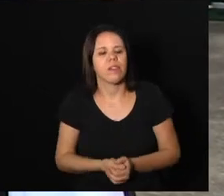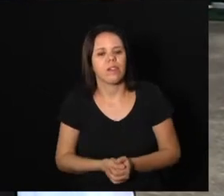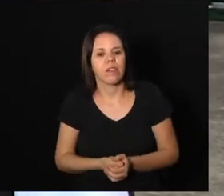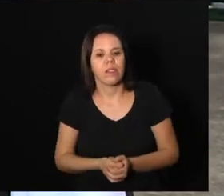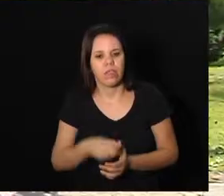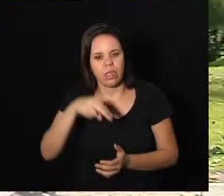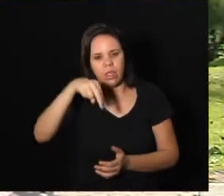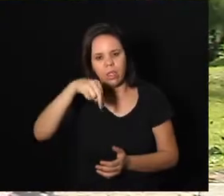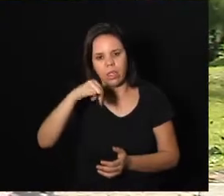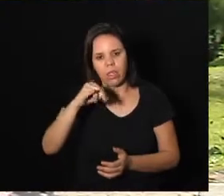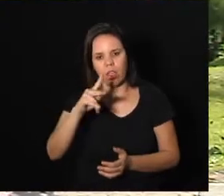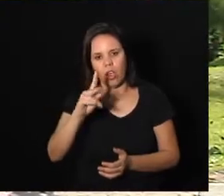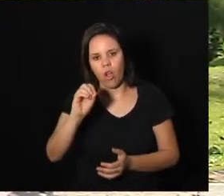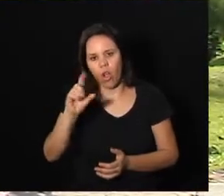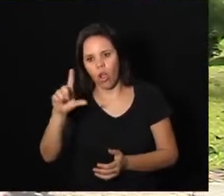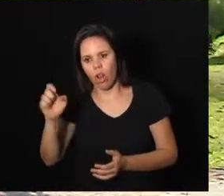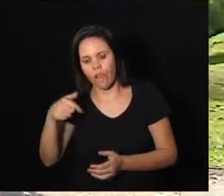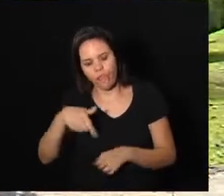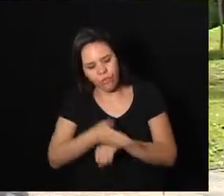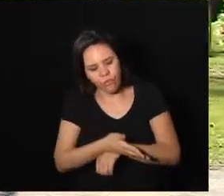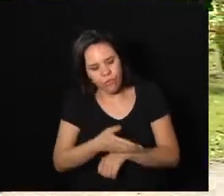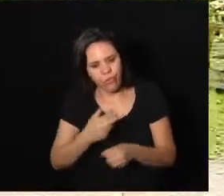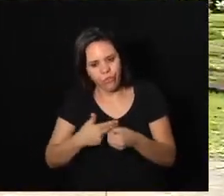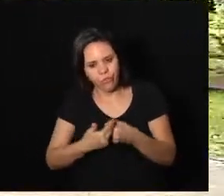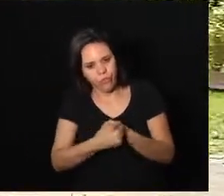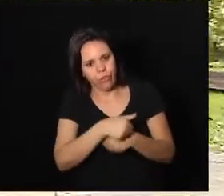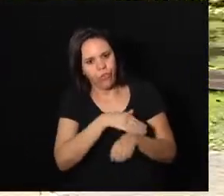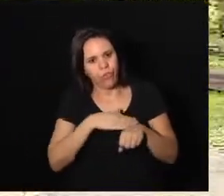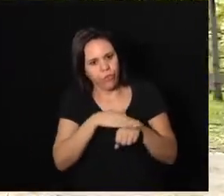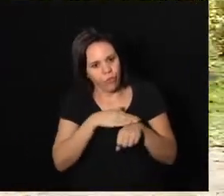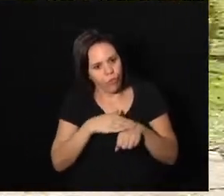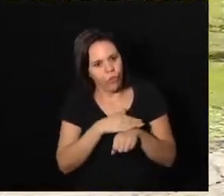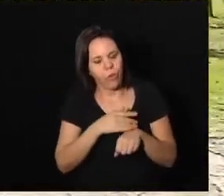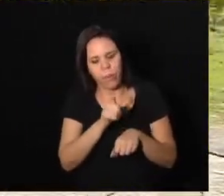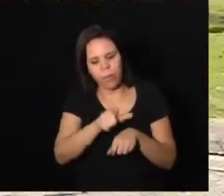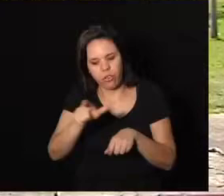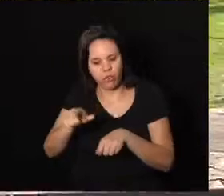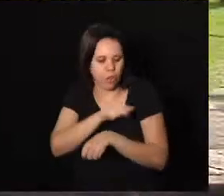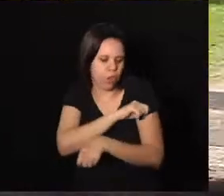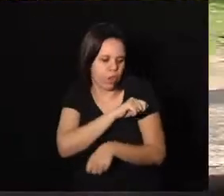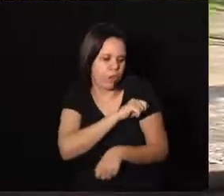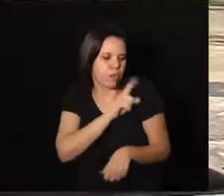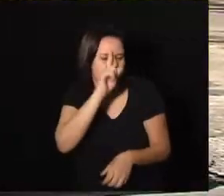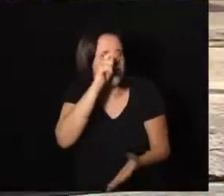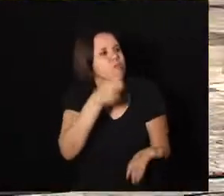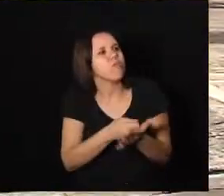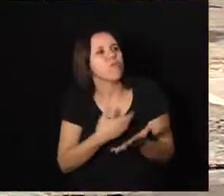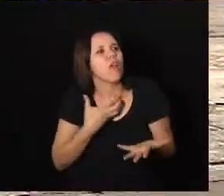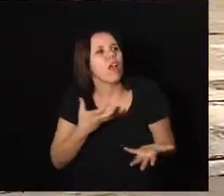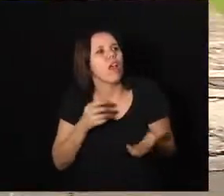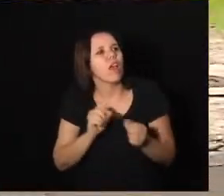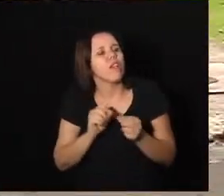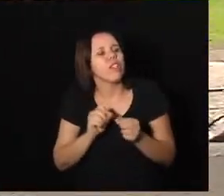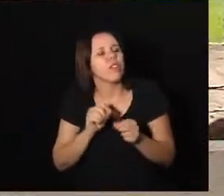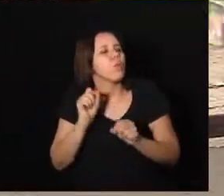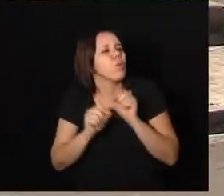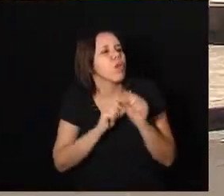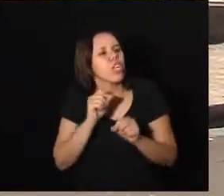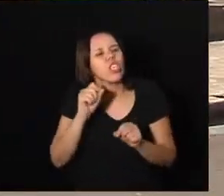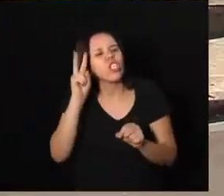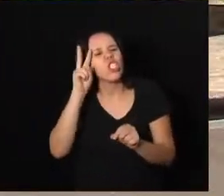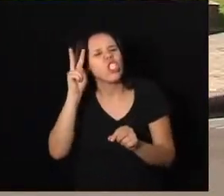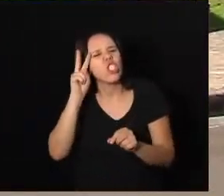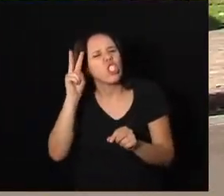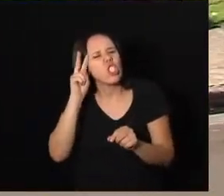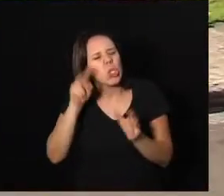fez o mesmo. Foi na Unicamp, conversou com estudantes e decidiu ser historiadora.